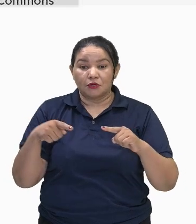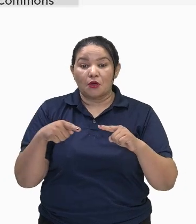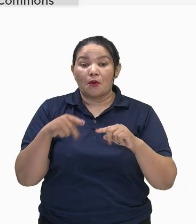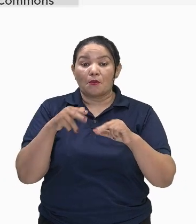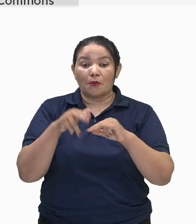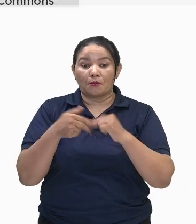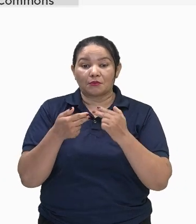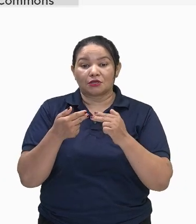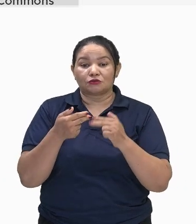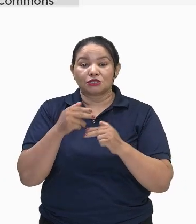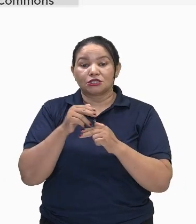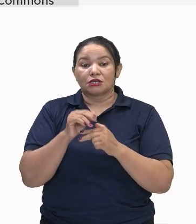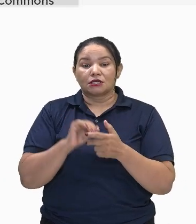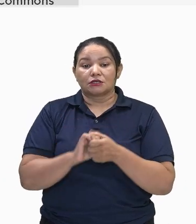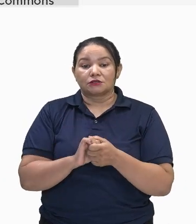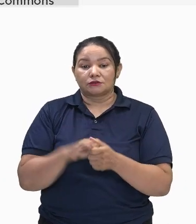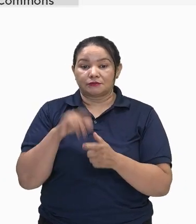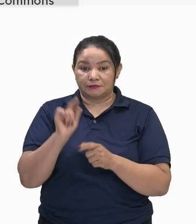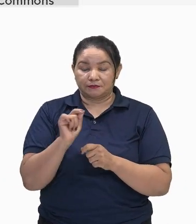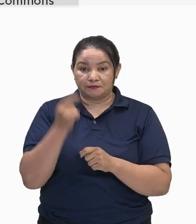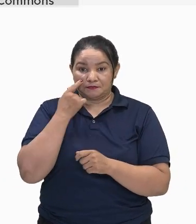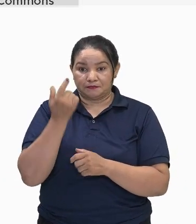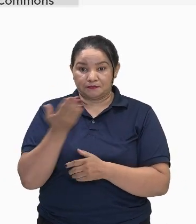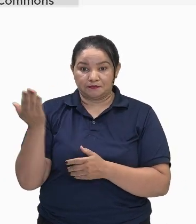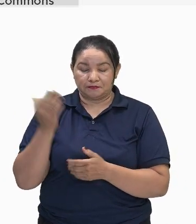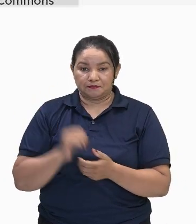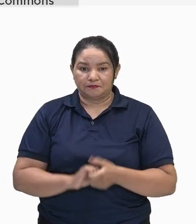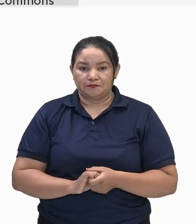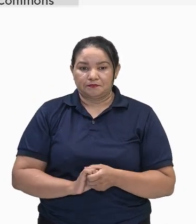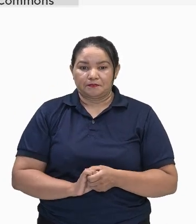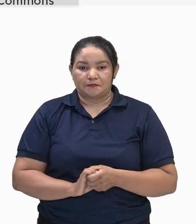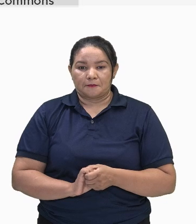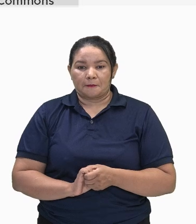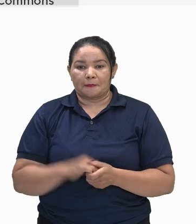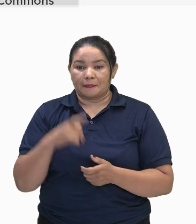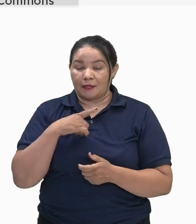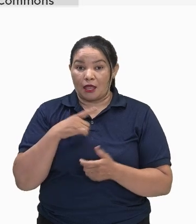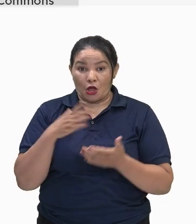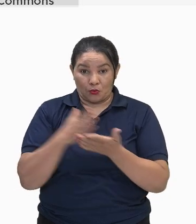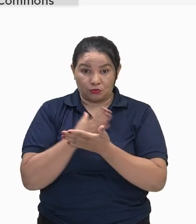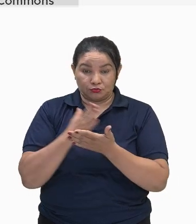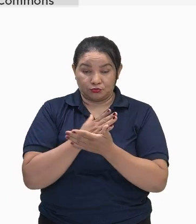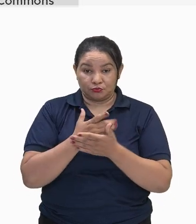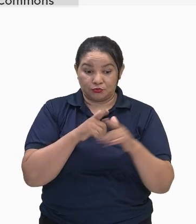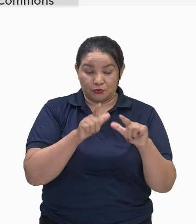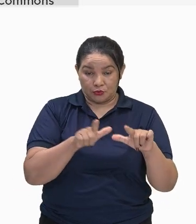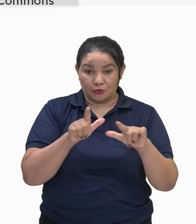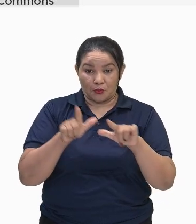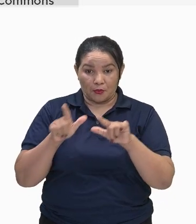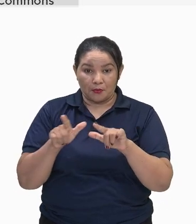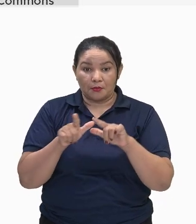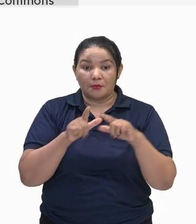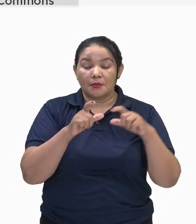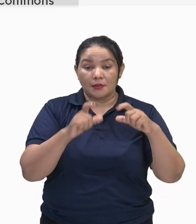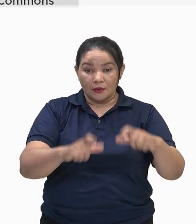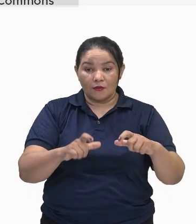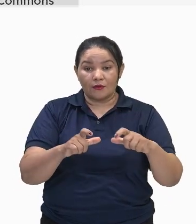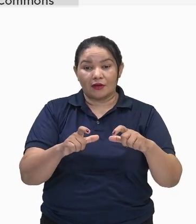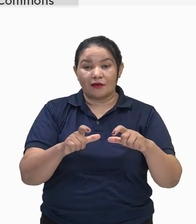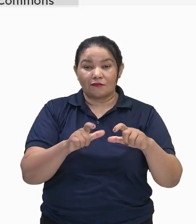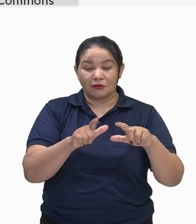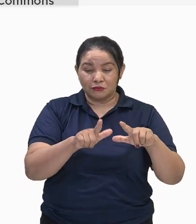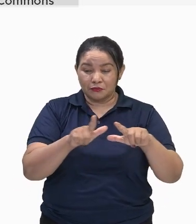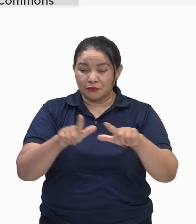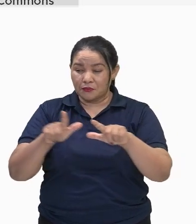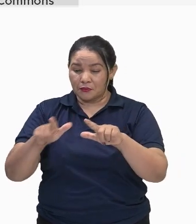inversores. Bom, a gente está vendo aí no nosso exemplo, né, que existem locais onde você pode instalar diversas placas dessas,